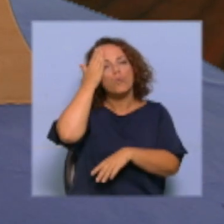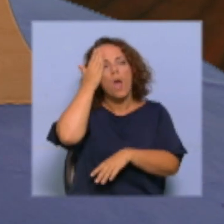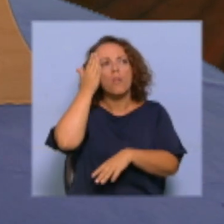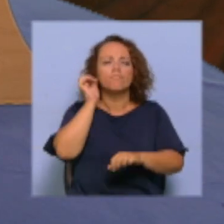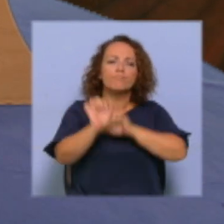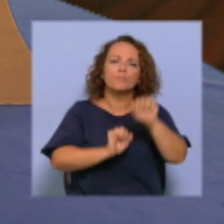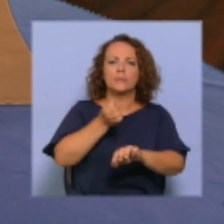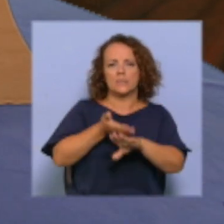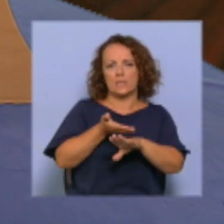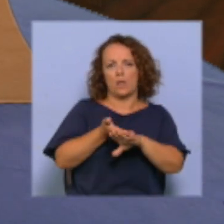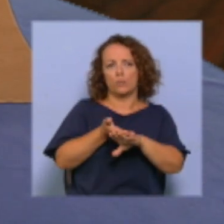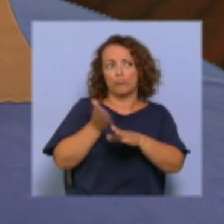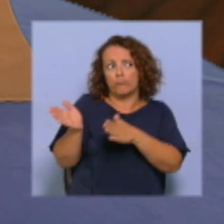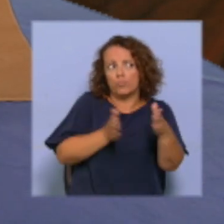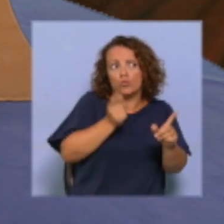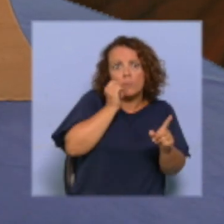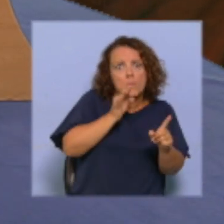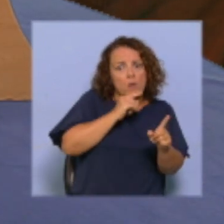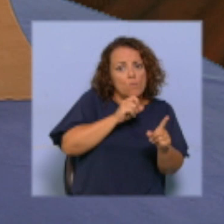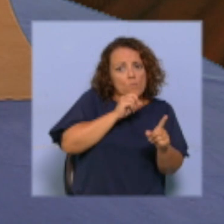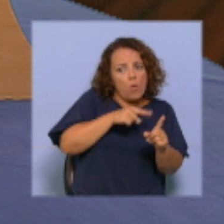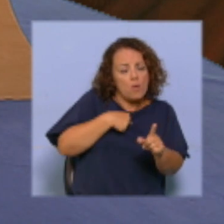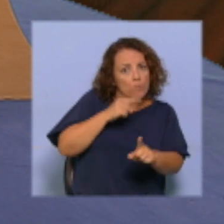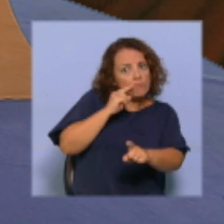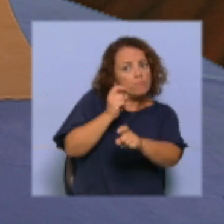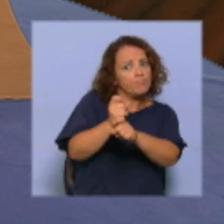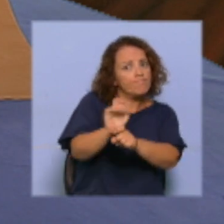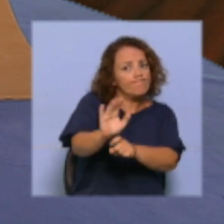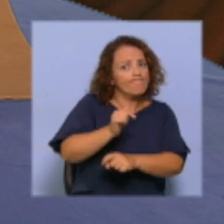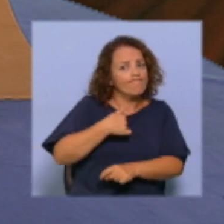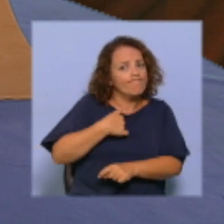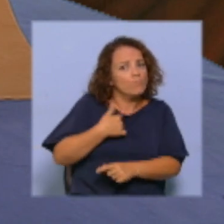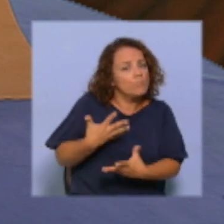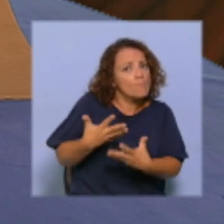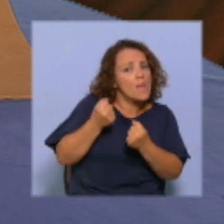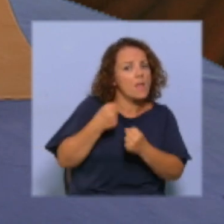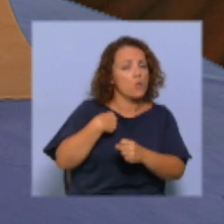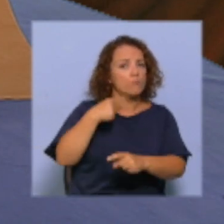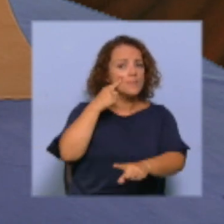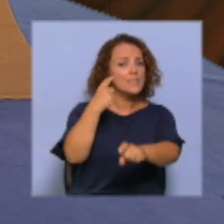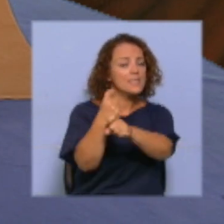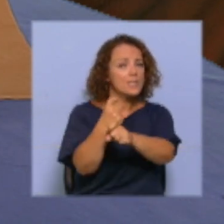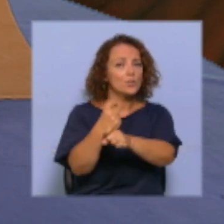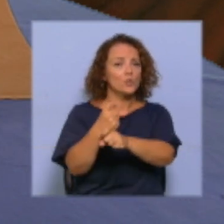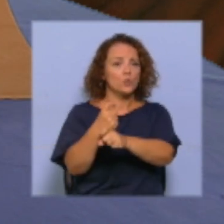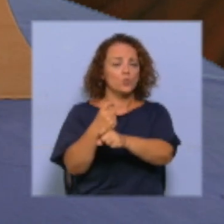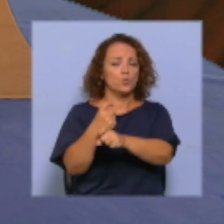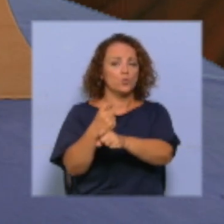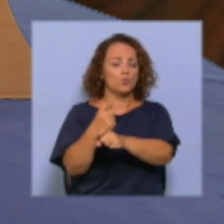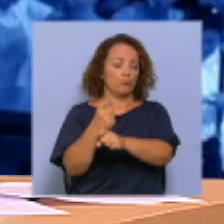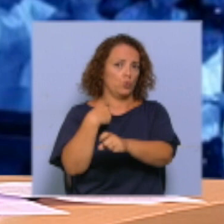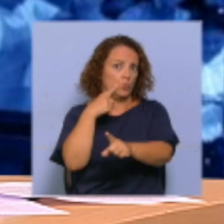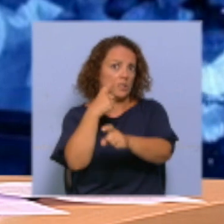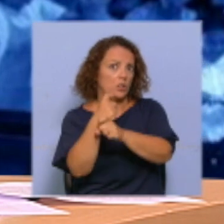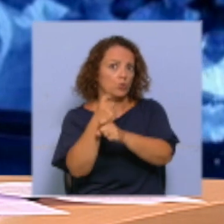podem reivindicar, terem um papelzinho a dizer, ou pelo menos exigirem que, por